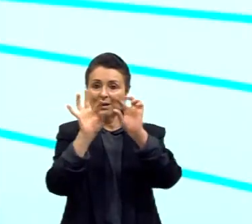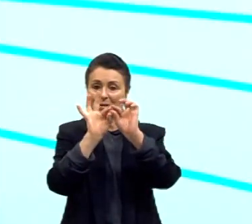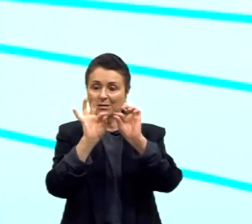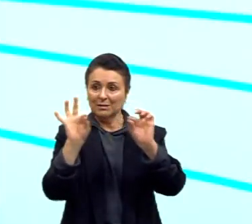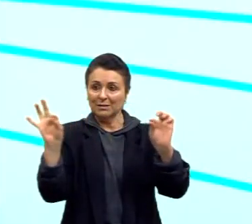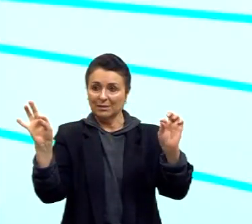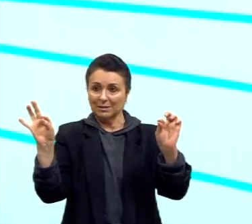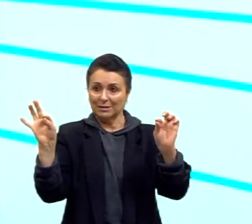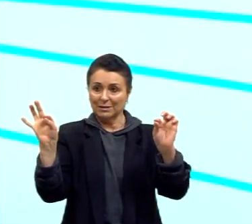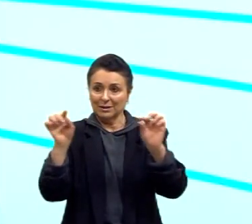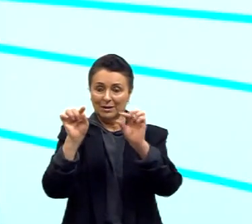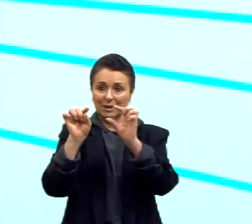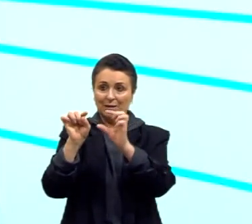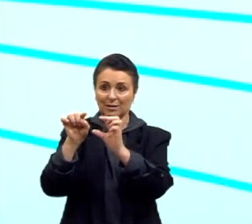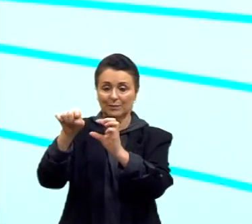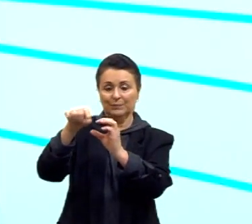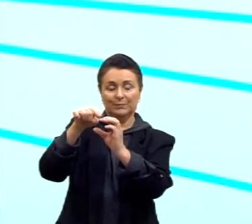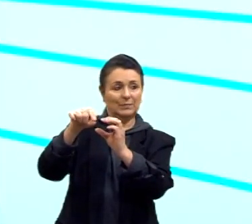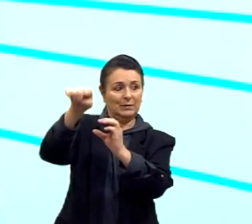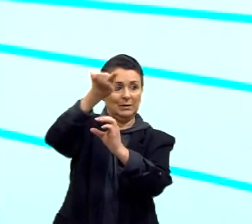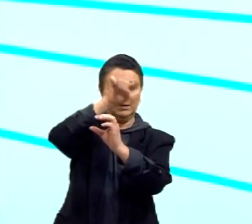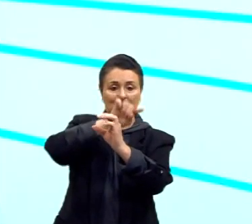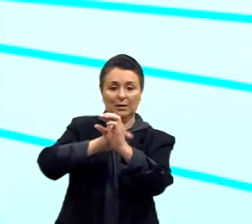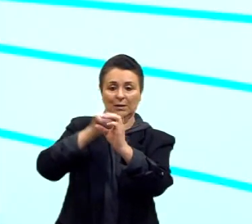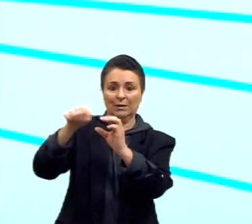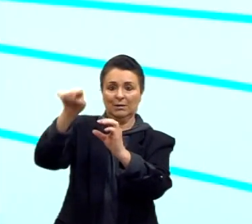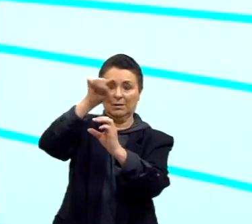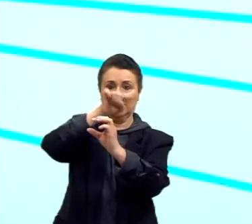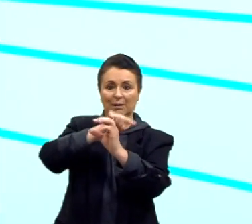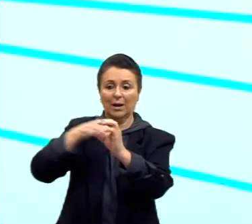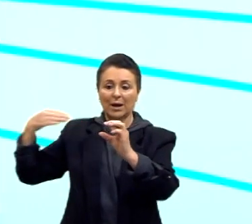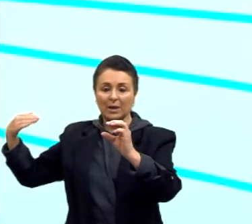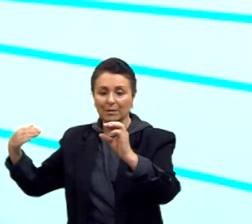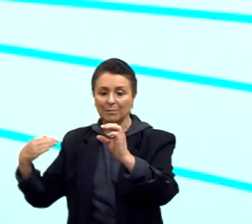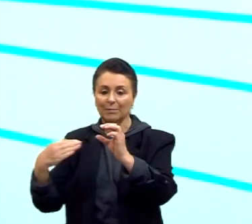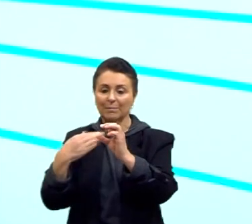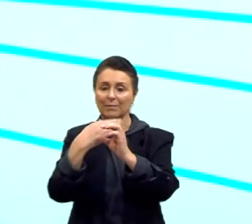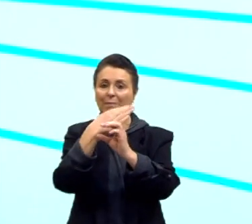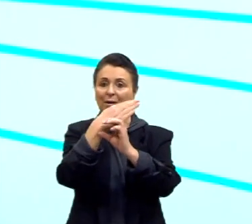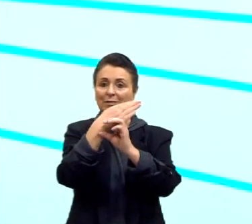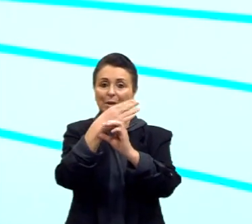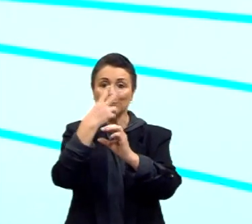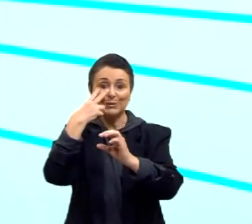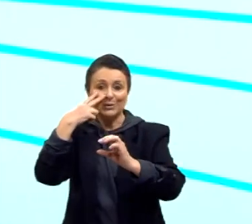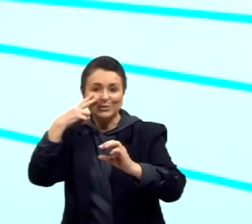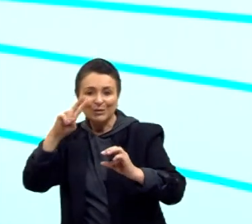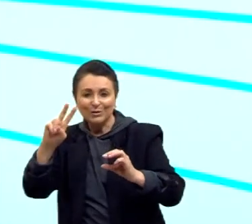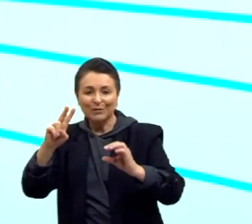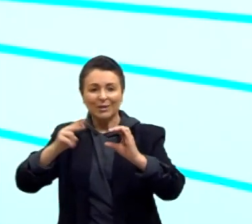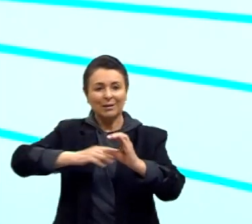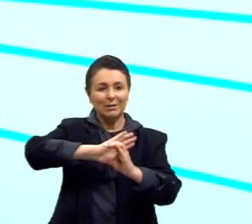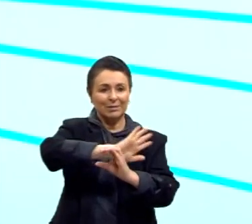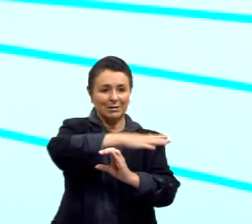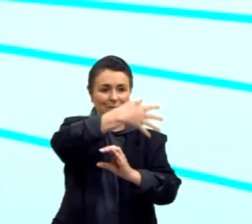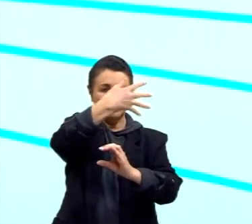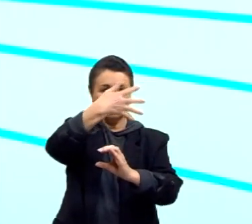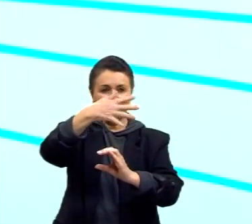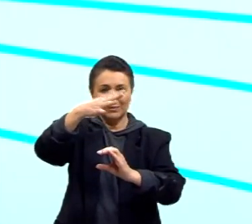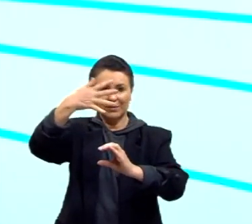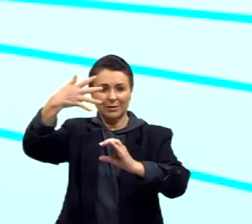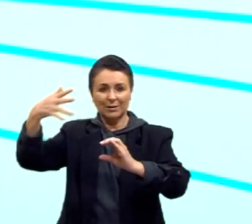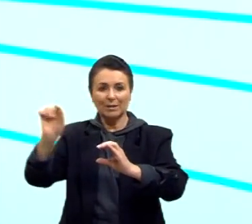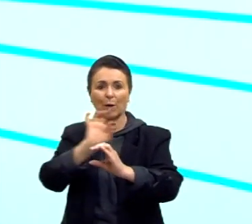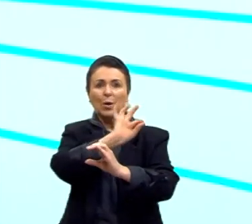estão organizadas ele consegue outra multa ultrapassar né E aí a gente ver a Aurora Boreal que são aquelas